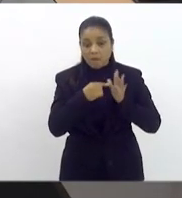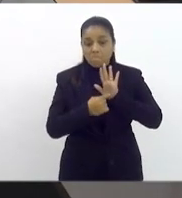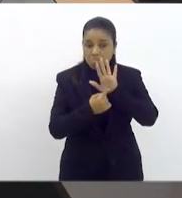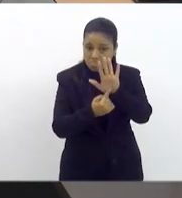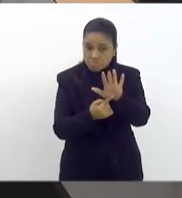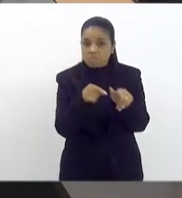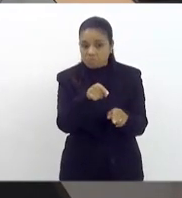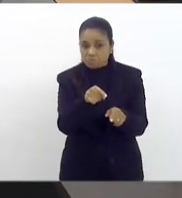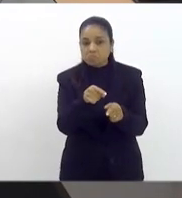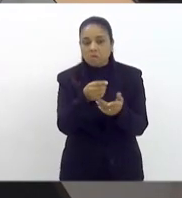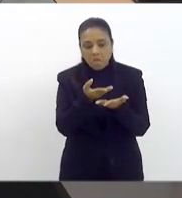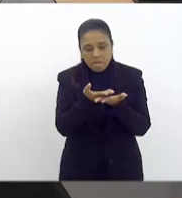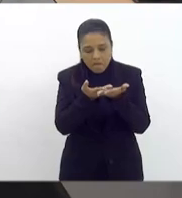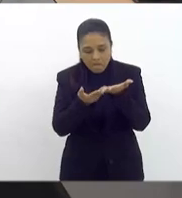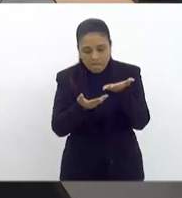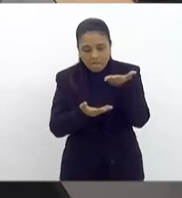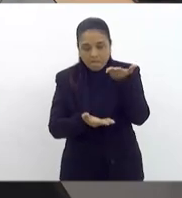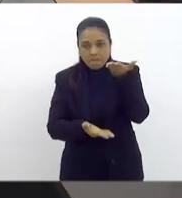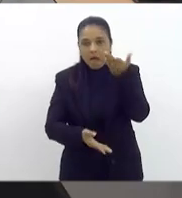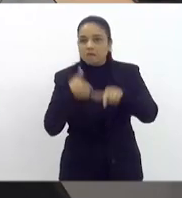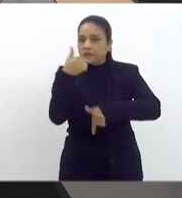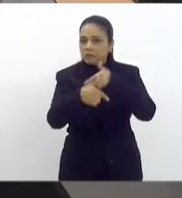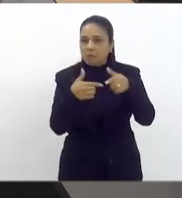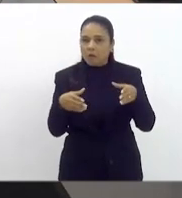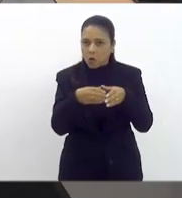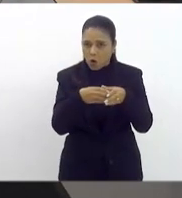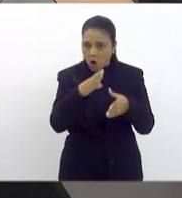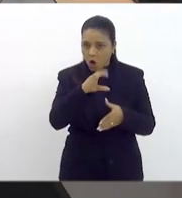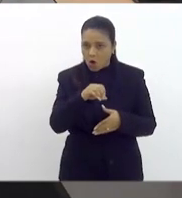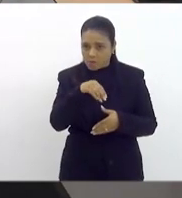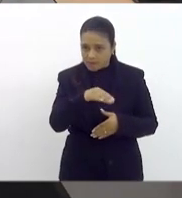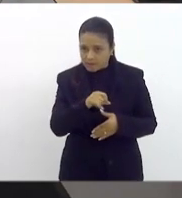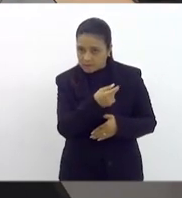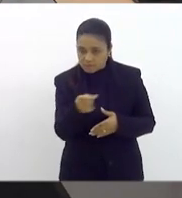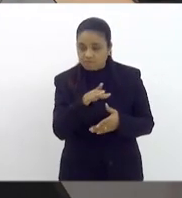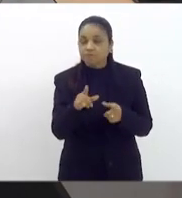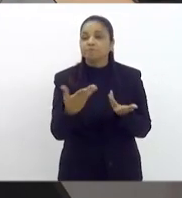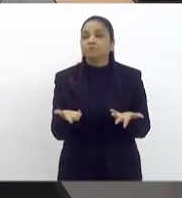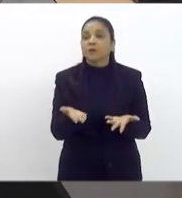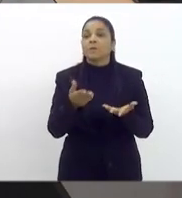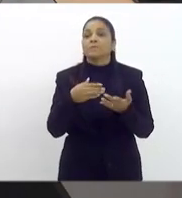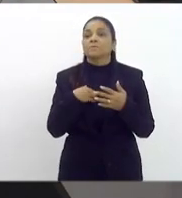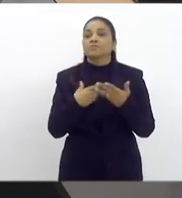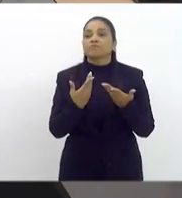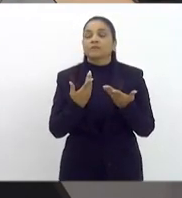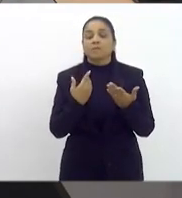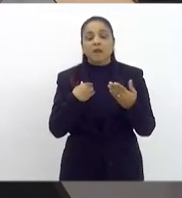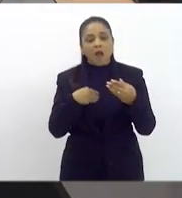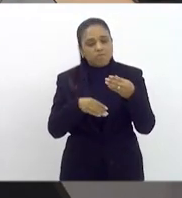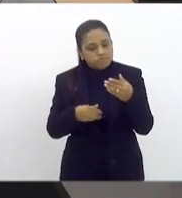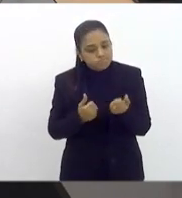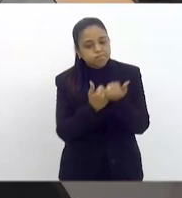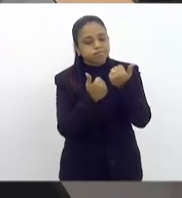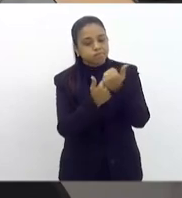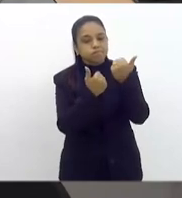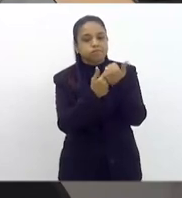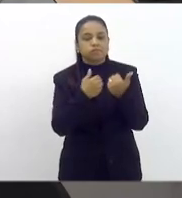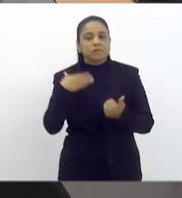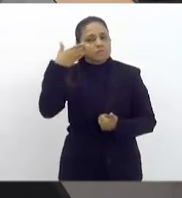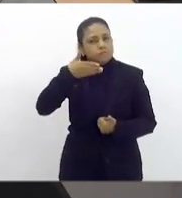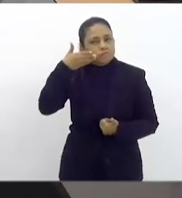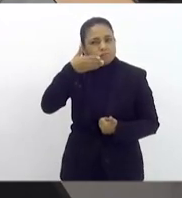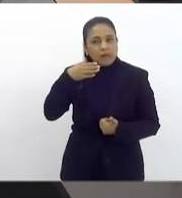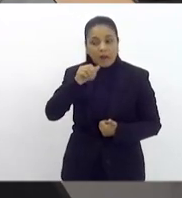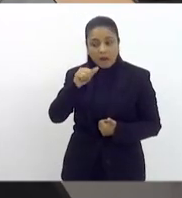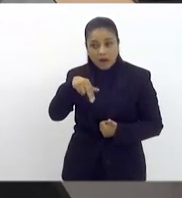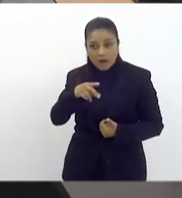Perfeito. Aqui os trabalhos da comissão. Pela ordem, presidente, só para corroborar com as palavras do Dr. Anderson, eu sei onde